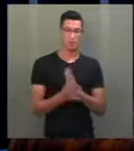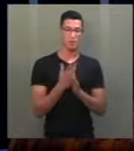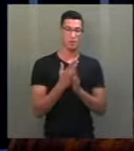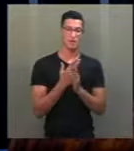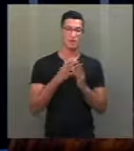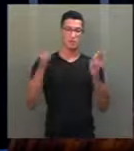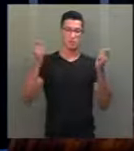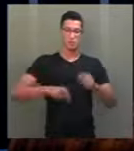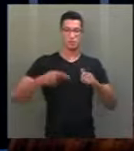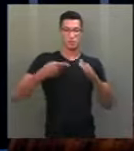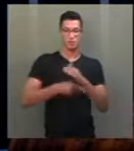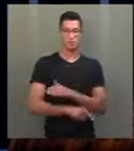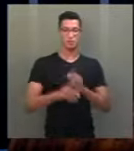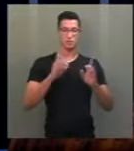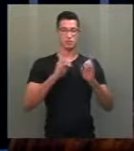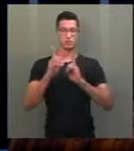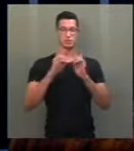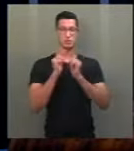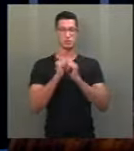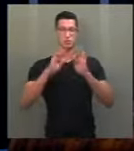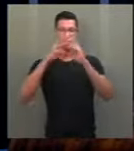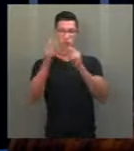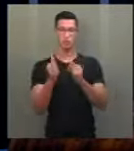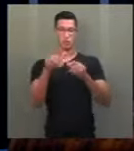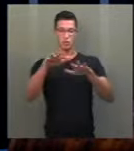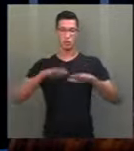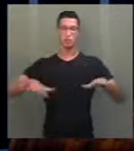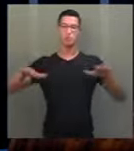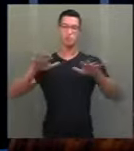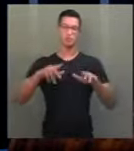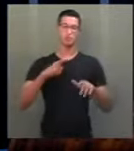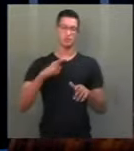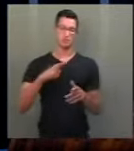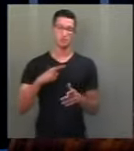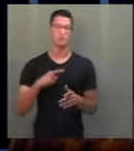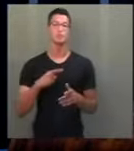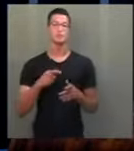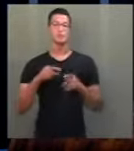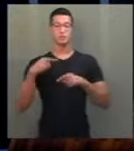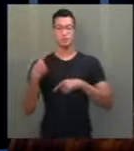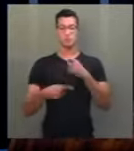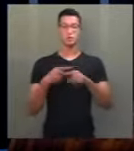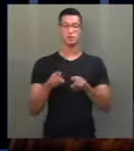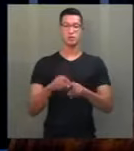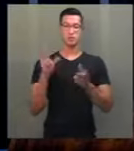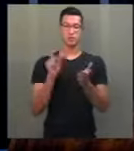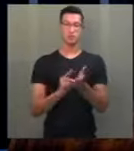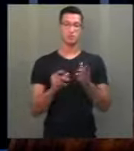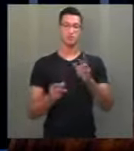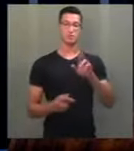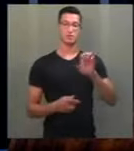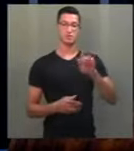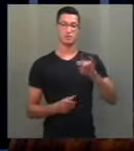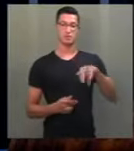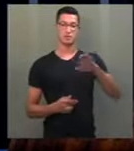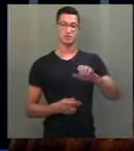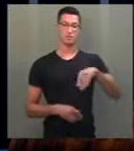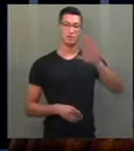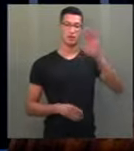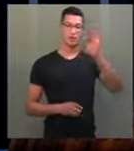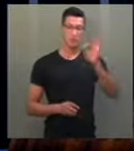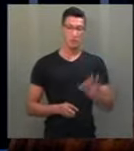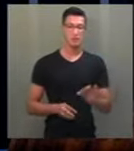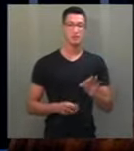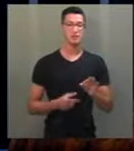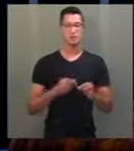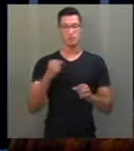possibilitou o aprofundamento do diálogo com todos os setores e, consequentemente, a definição de regimes mais coerentes